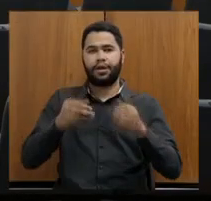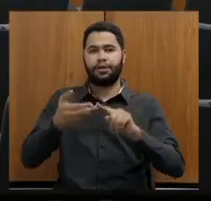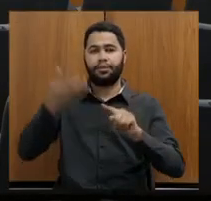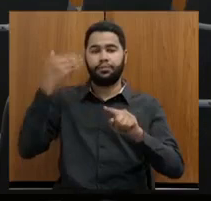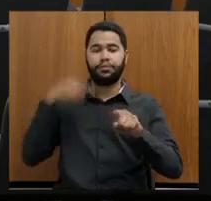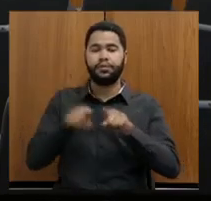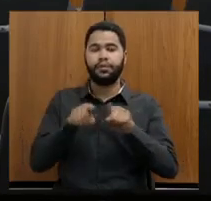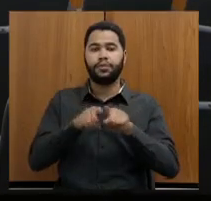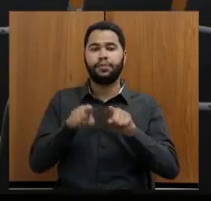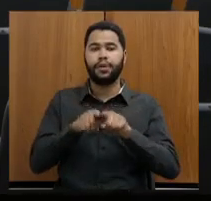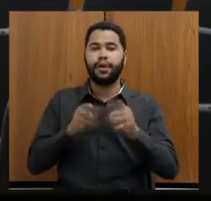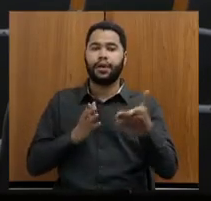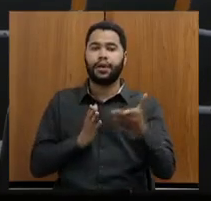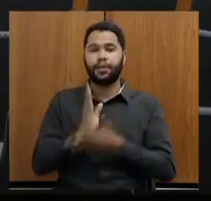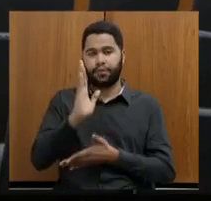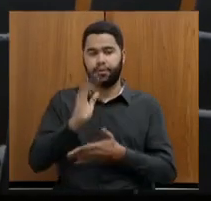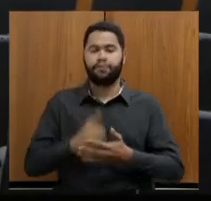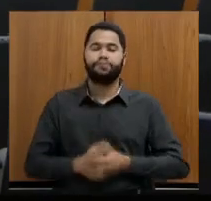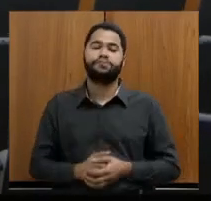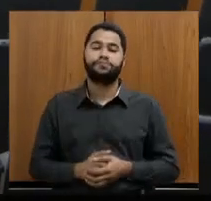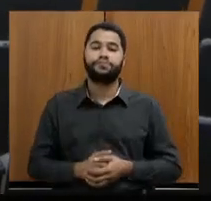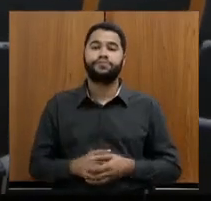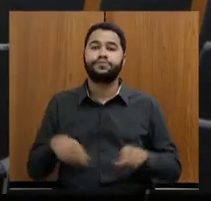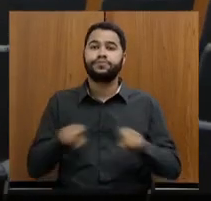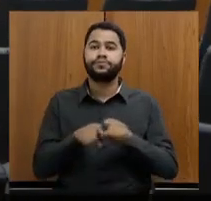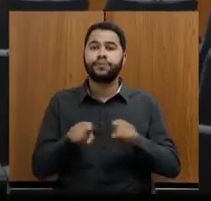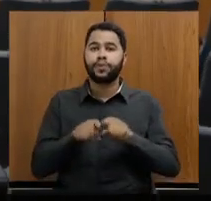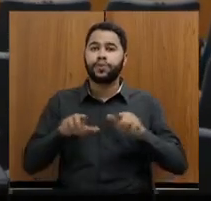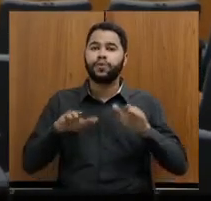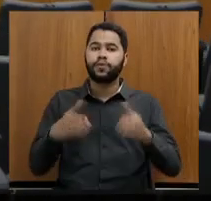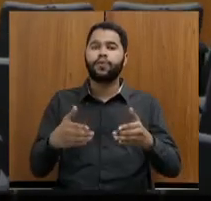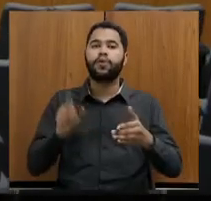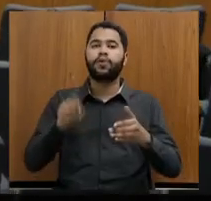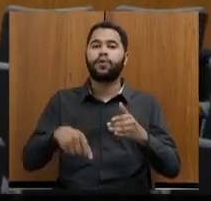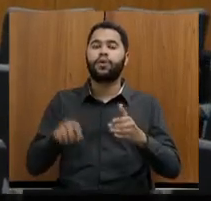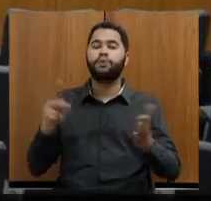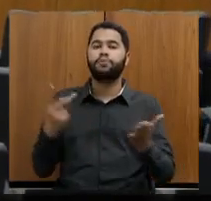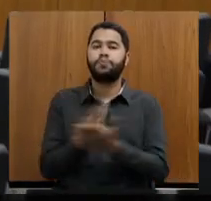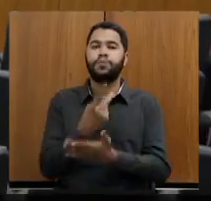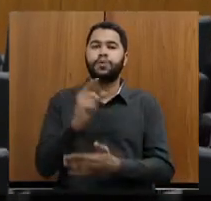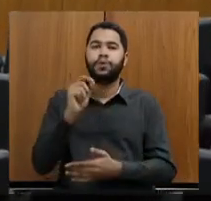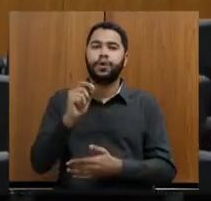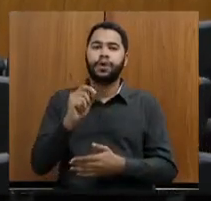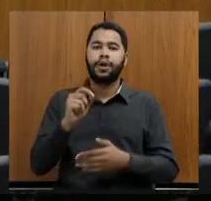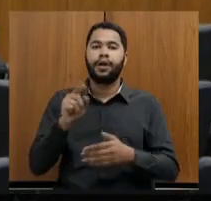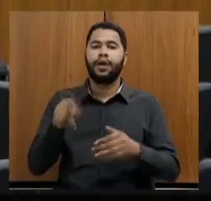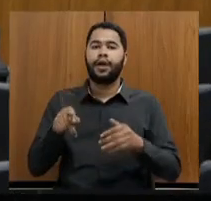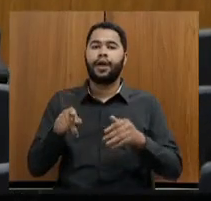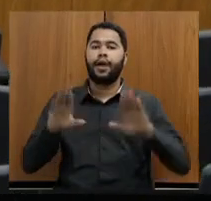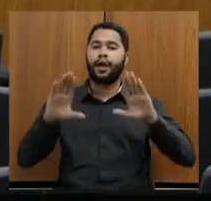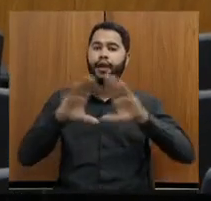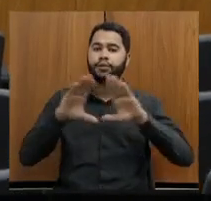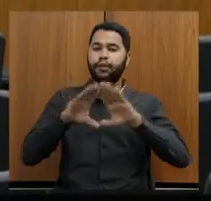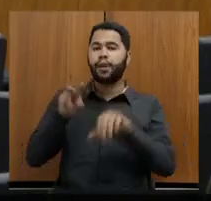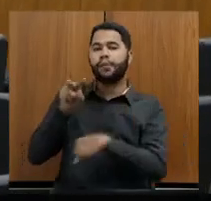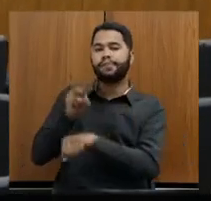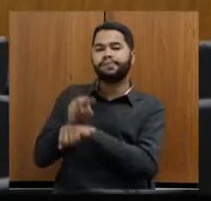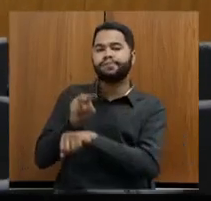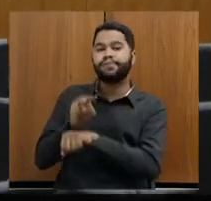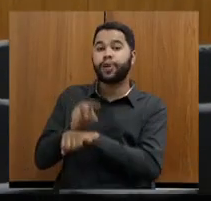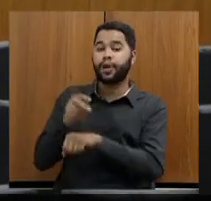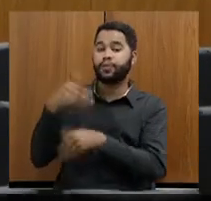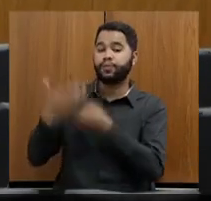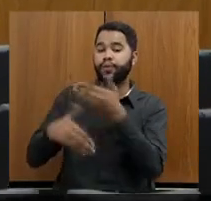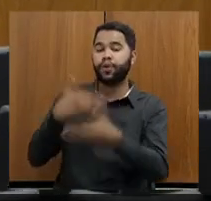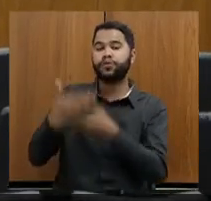considera a aprovada destina-se a reunião realização do acelera fiscaliza que é